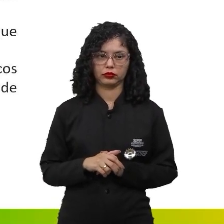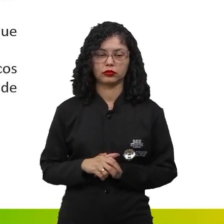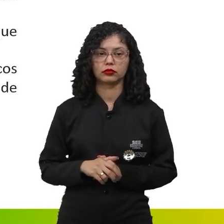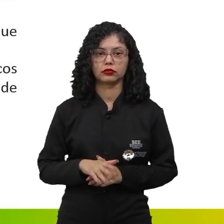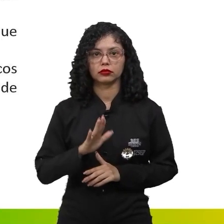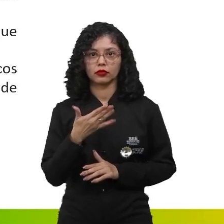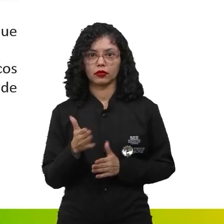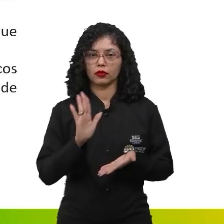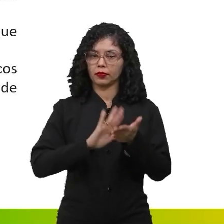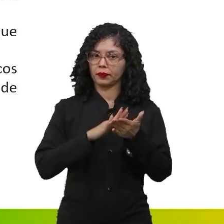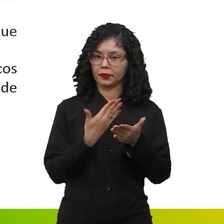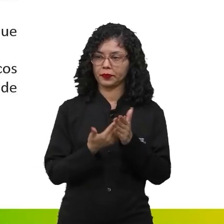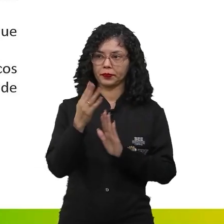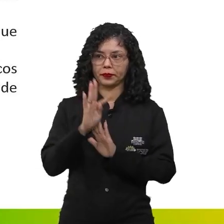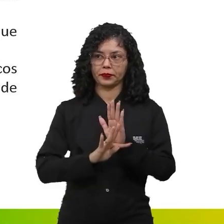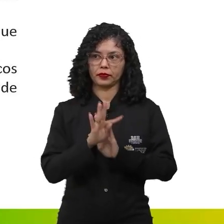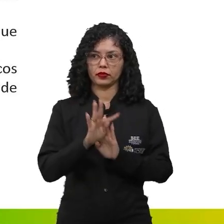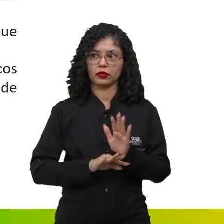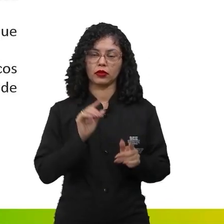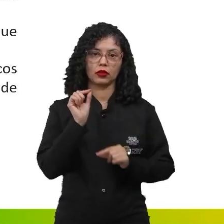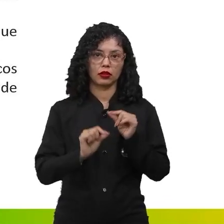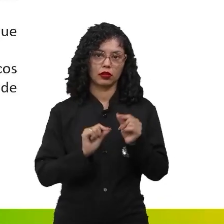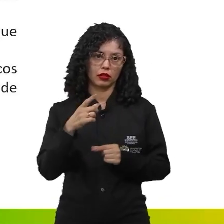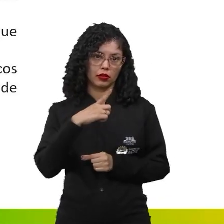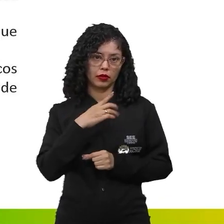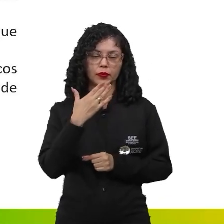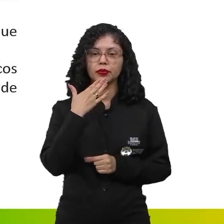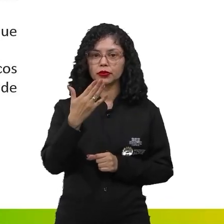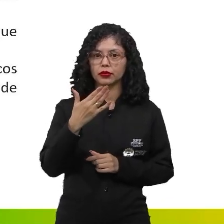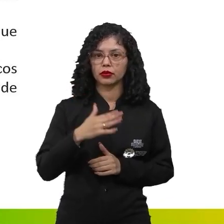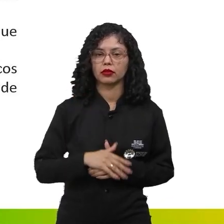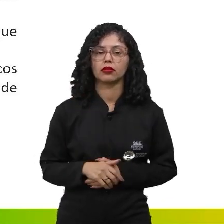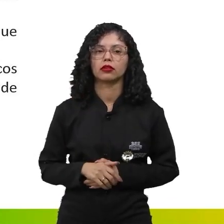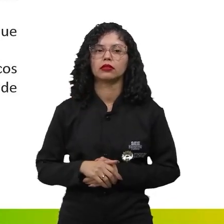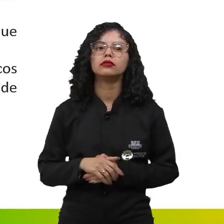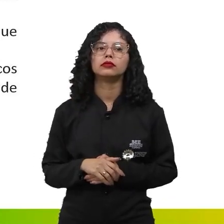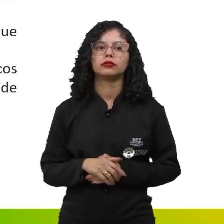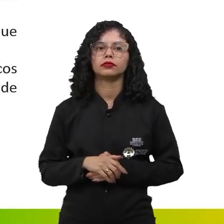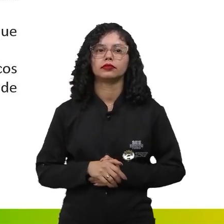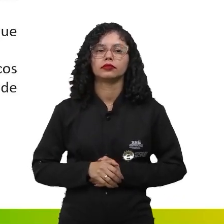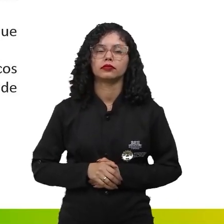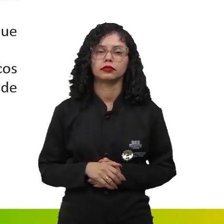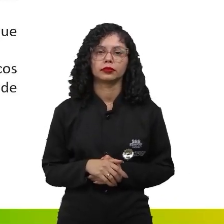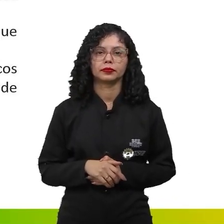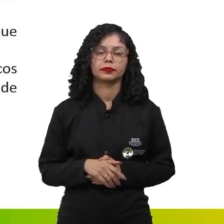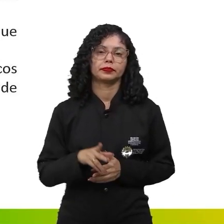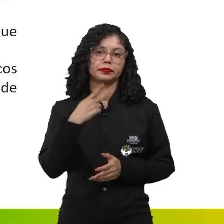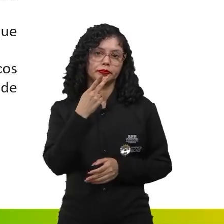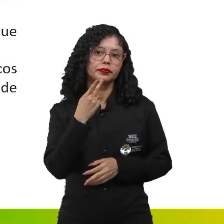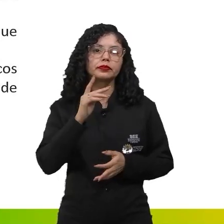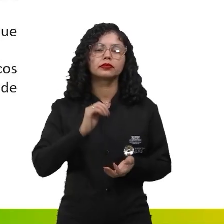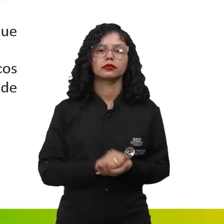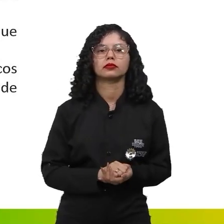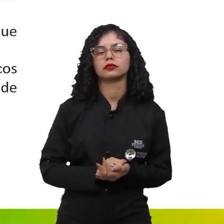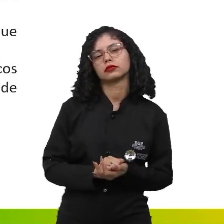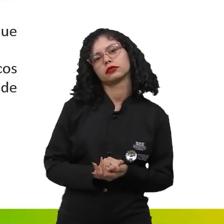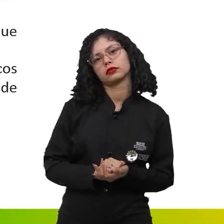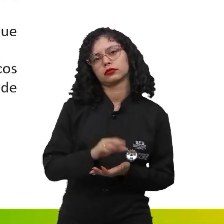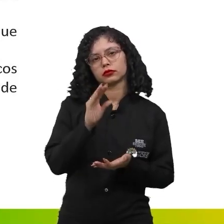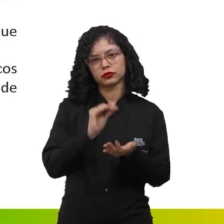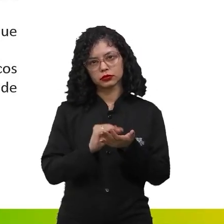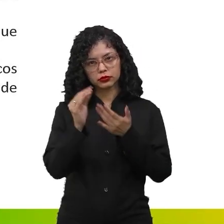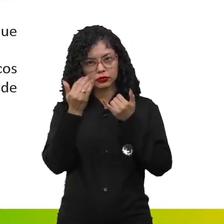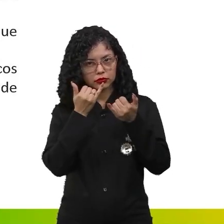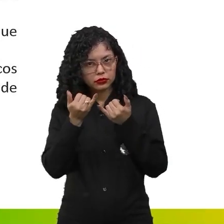é mais uma interpretação do texto. O que o texto está falando? Alternativa A. O texto fala da disseminação